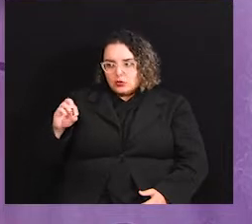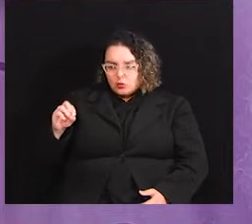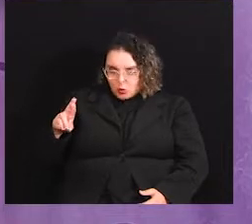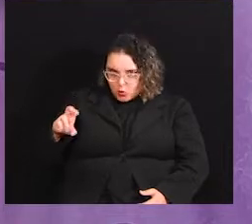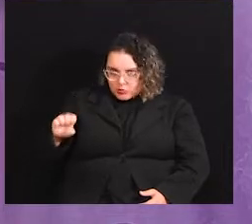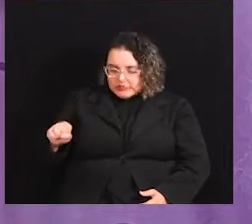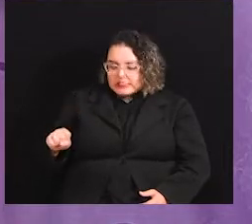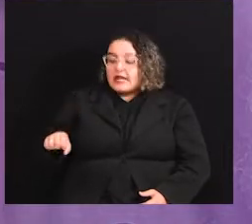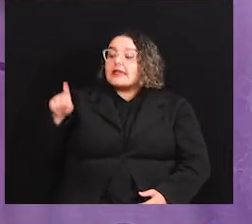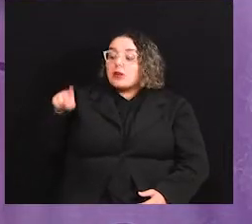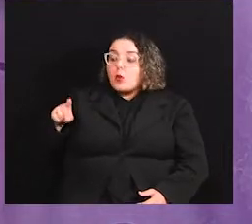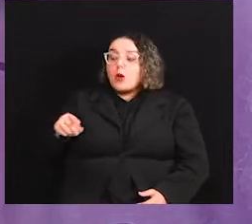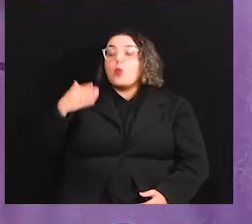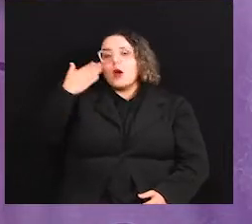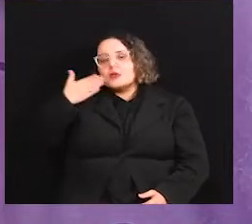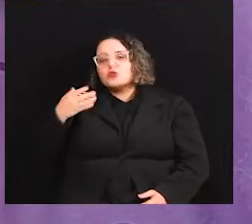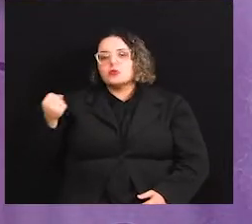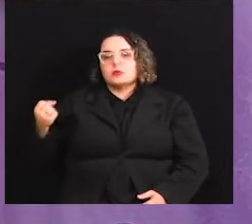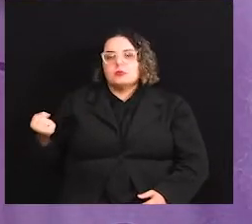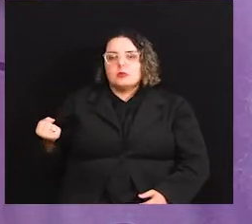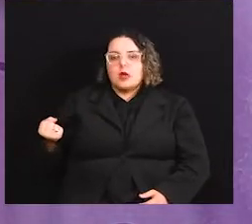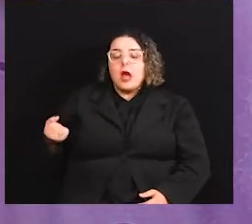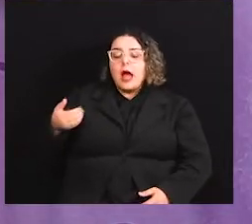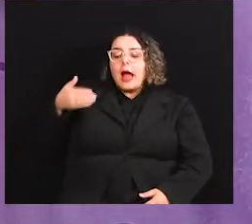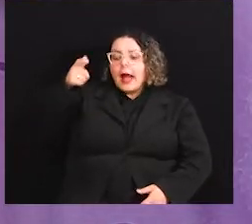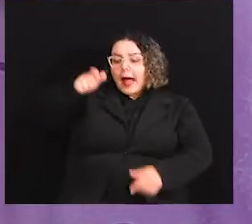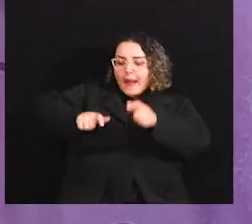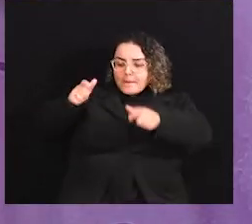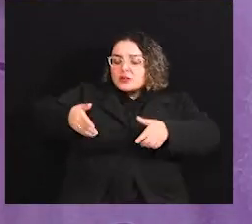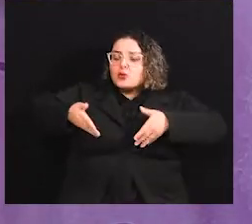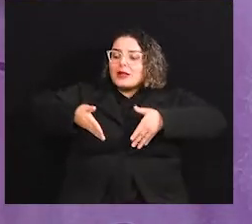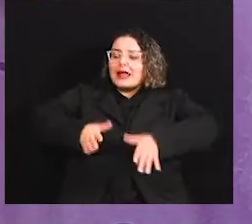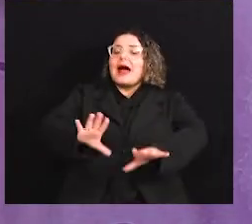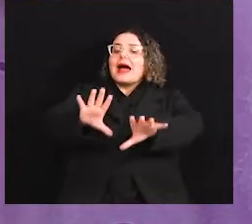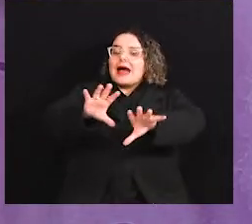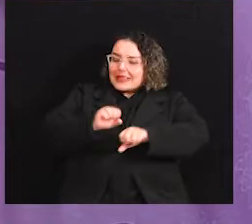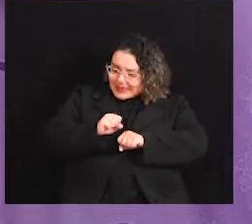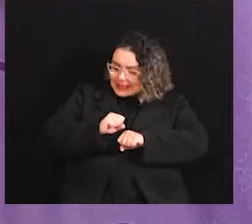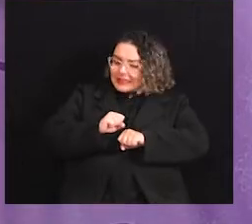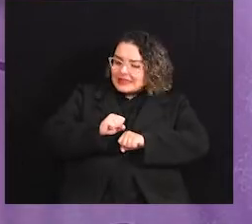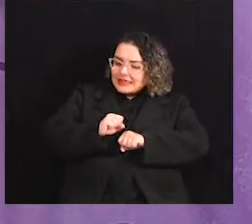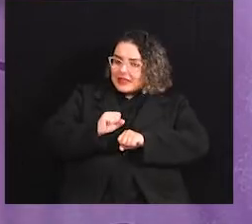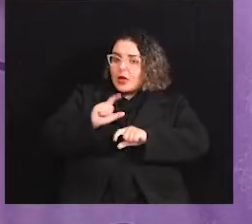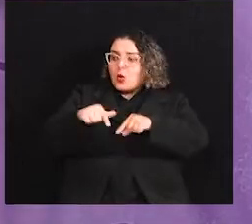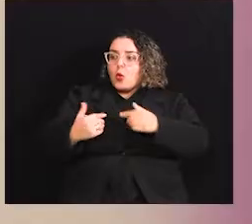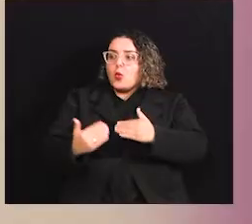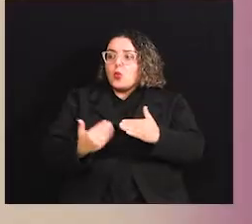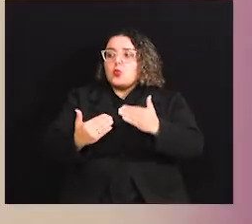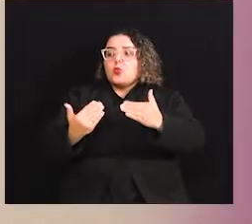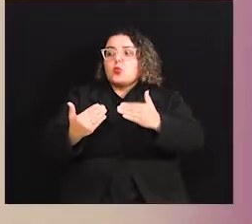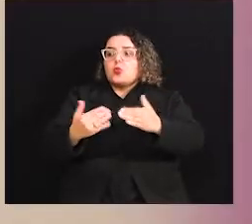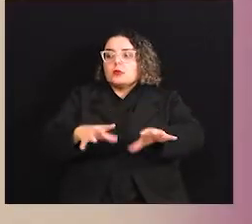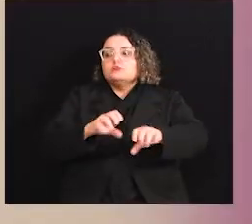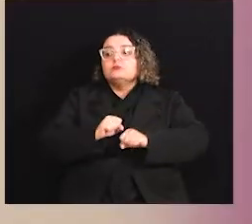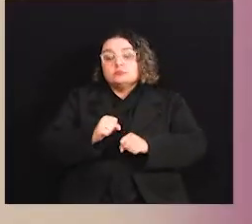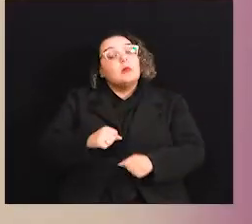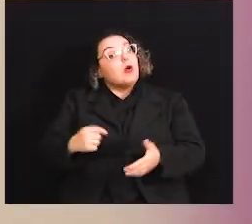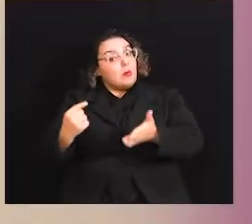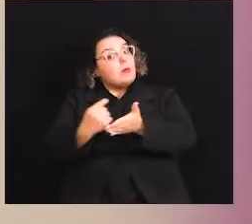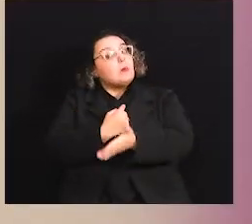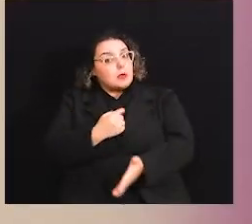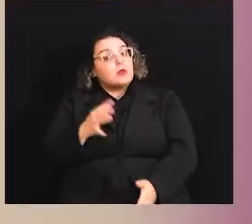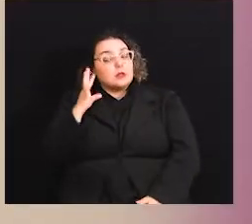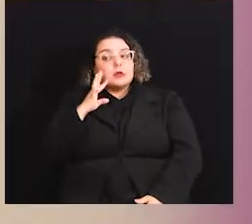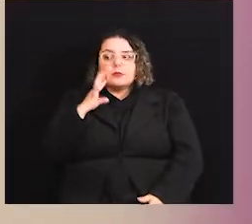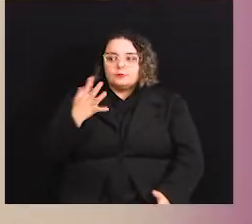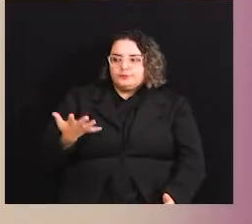doutor, a pessoa já nasce com essa intolerância ou acaba desenvolvendo ao longo da vida? É uma pergunta muito legal,